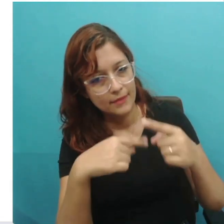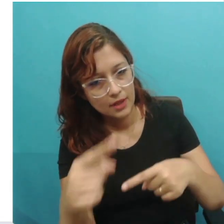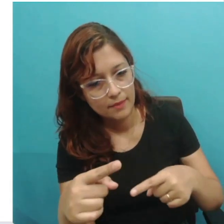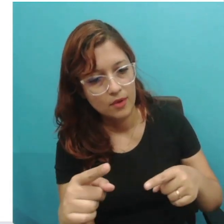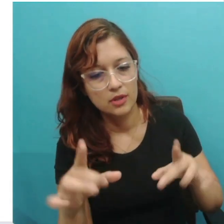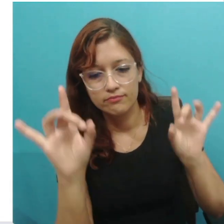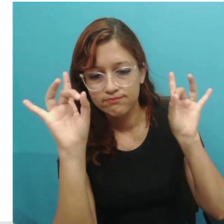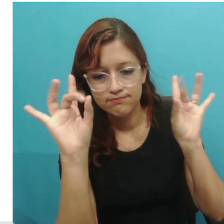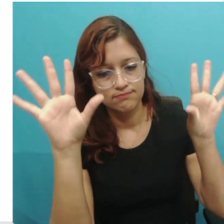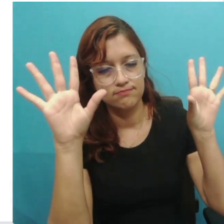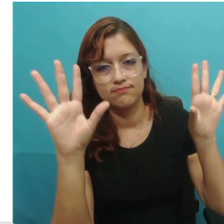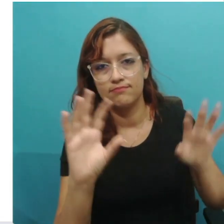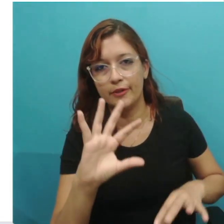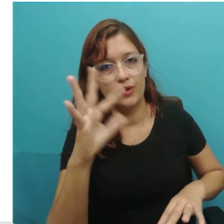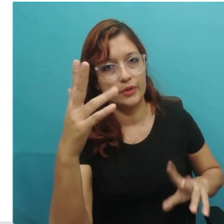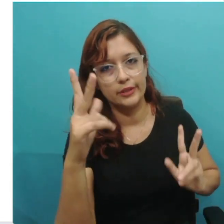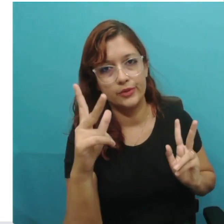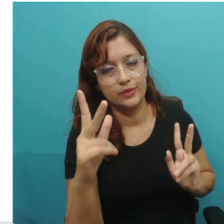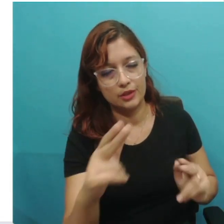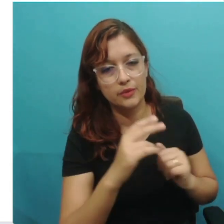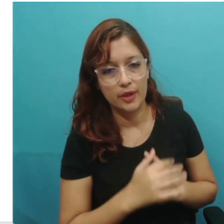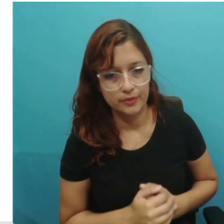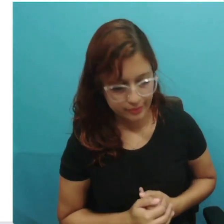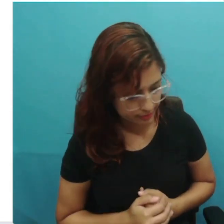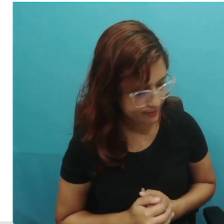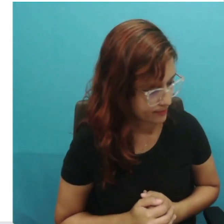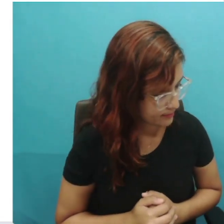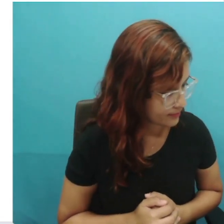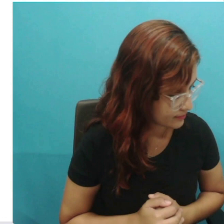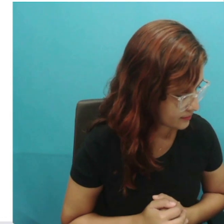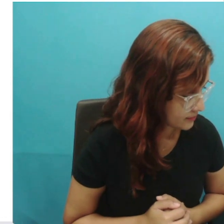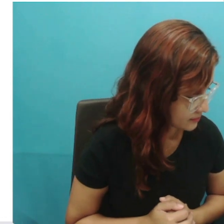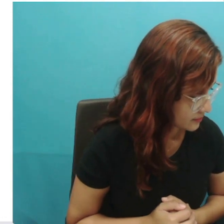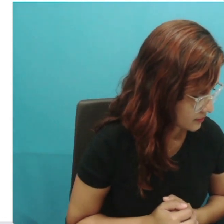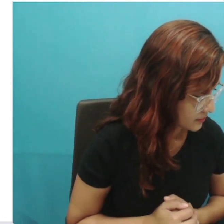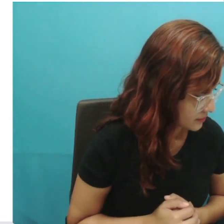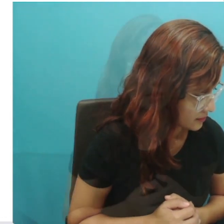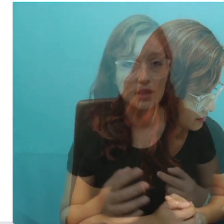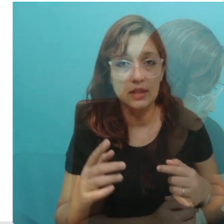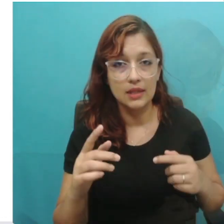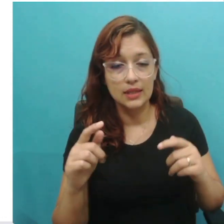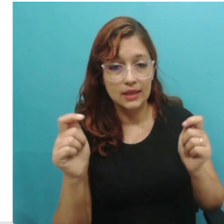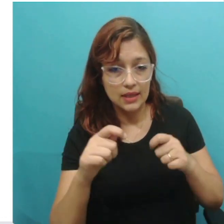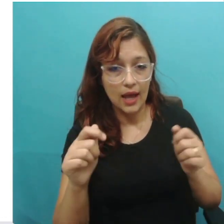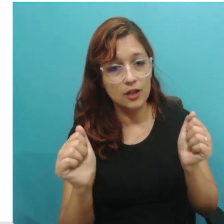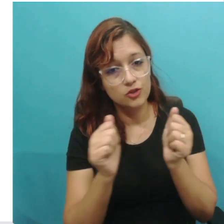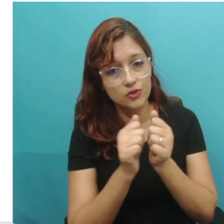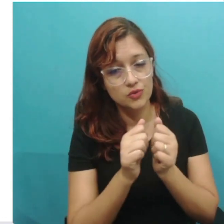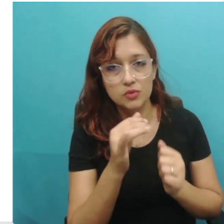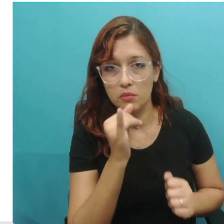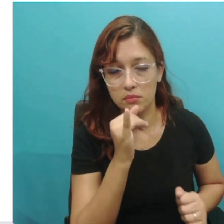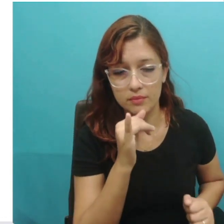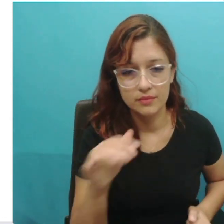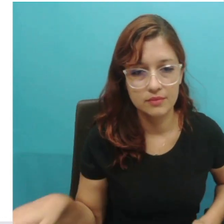Antes eu planejei e depois tudo aconteceu da mesma forma.